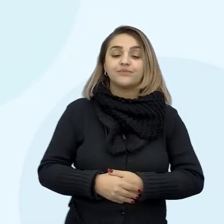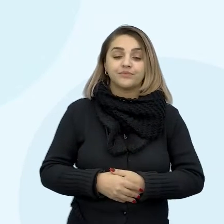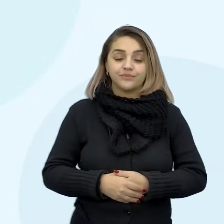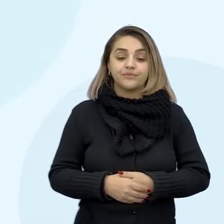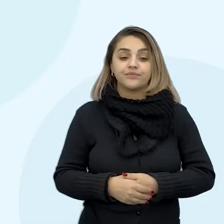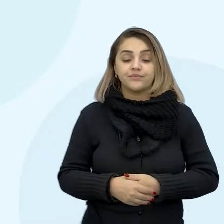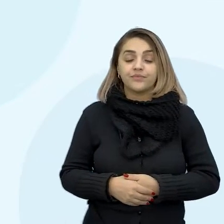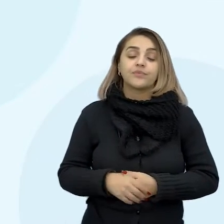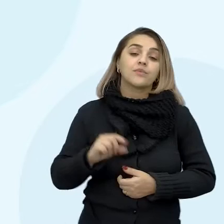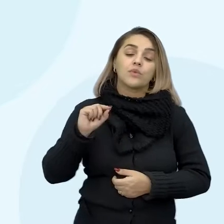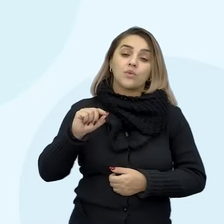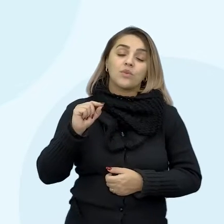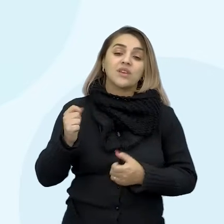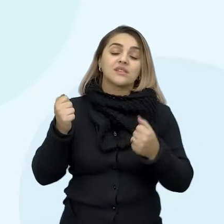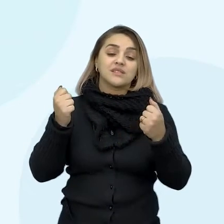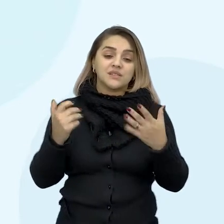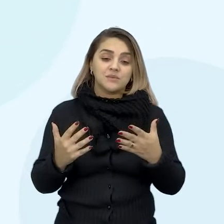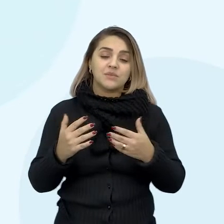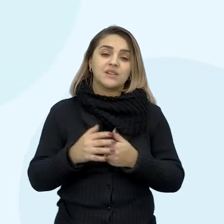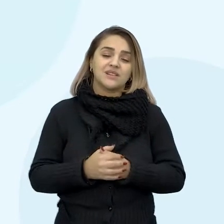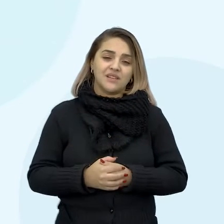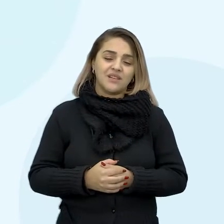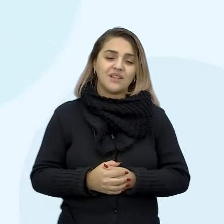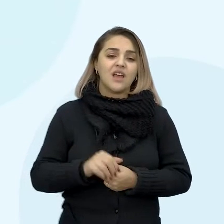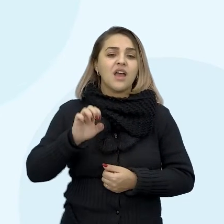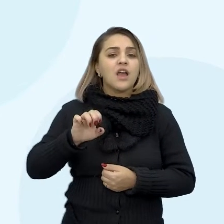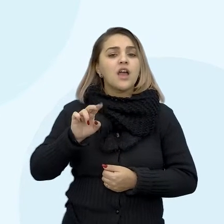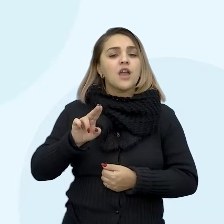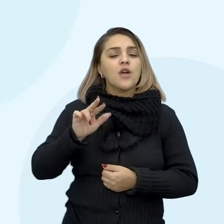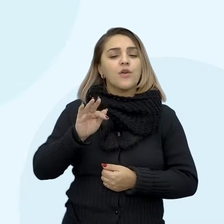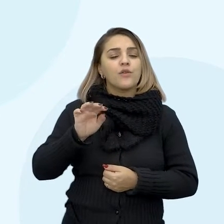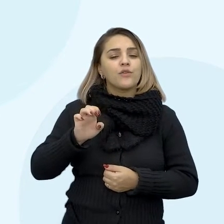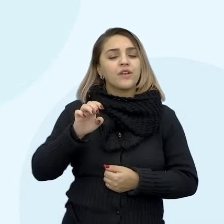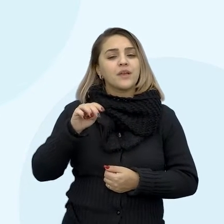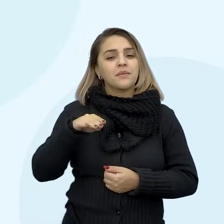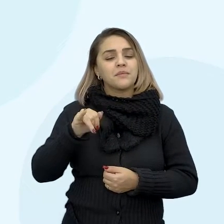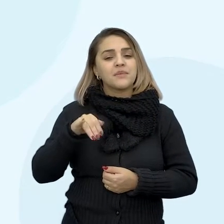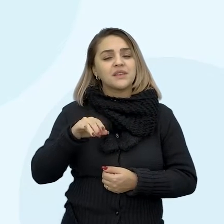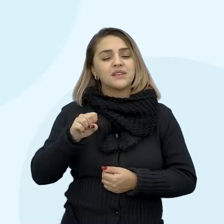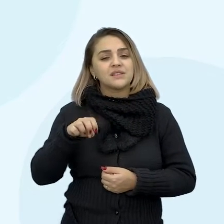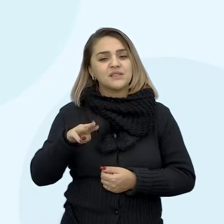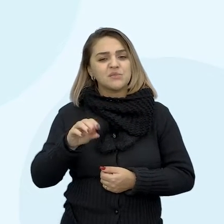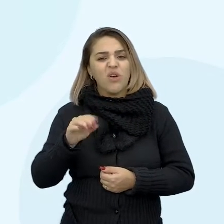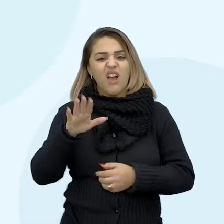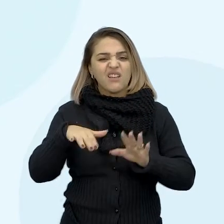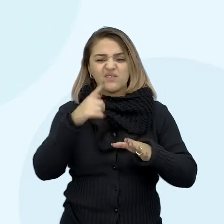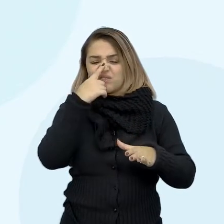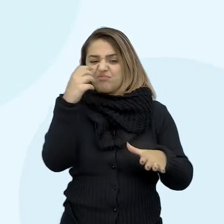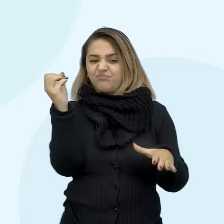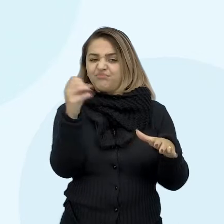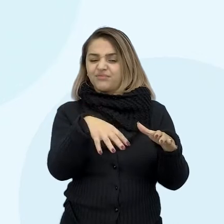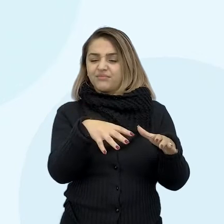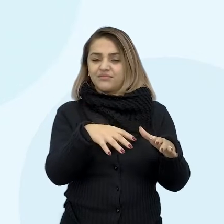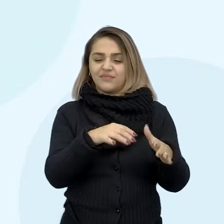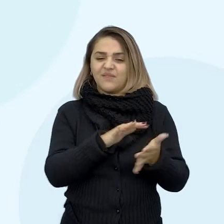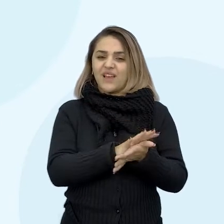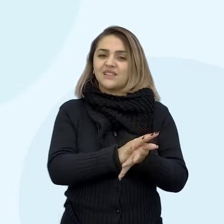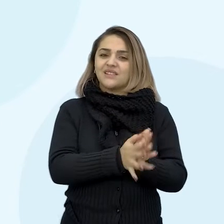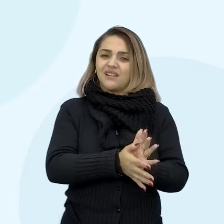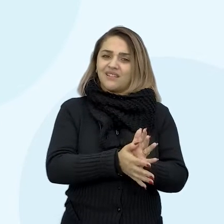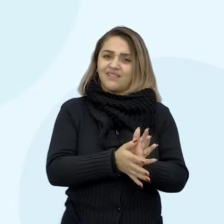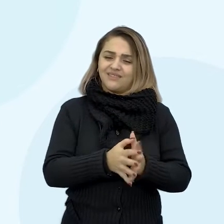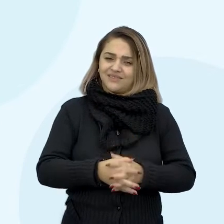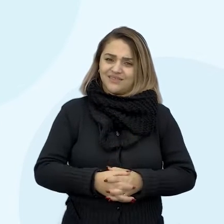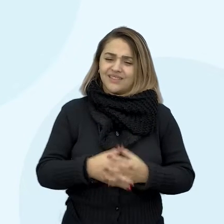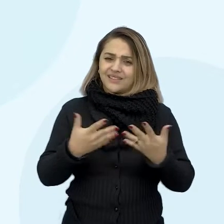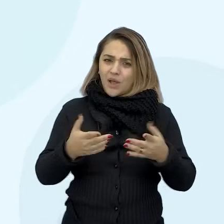na realidade, é um absurdo que eu vou dizer, mas é verdade. Eles eram muitas vezes jogados fora, eles estragavam. E estamos falando